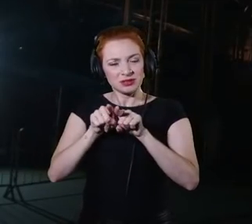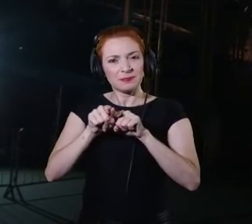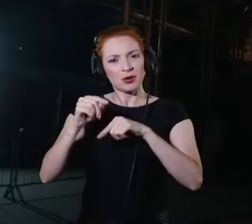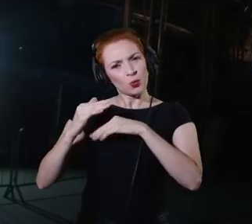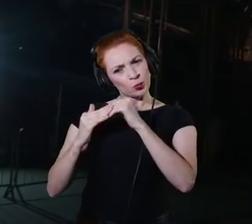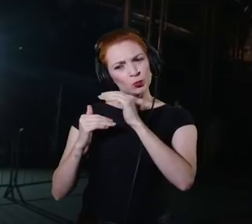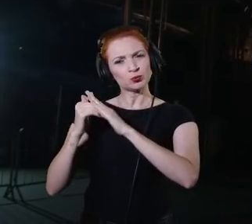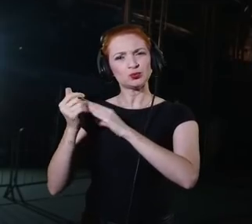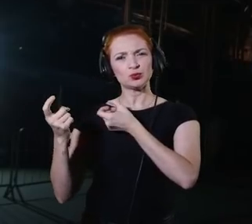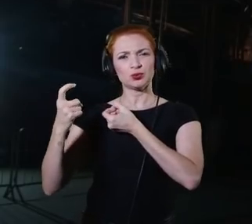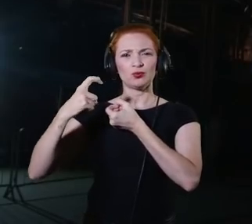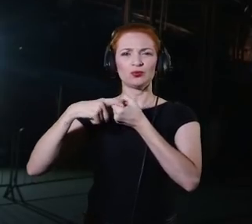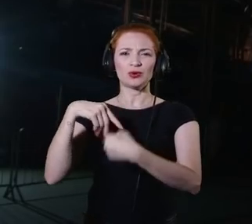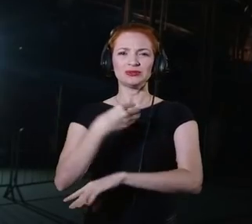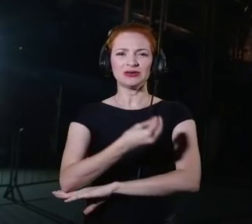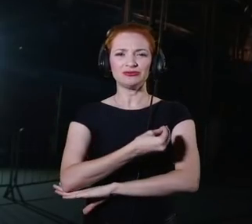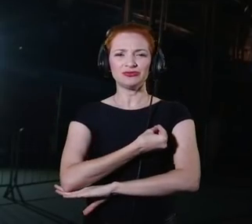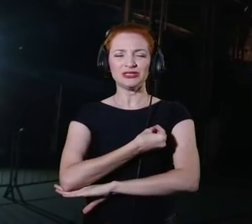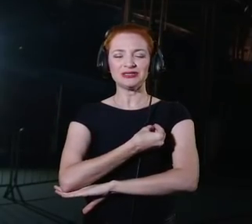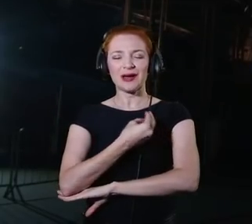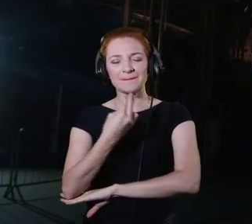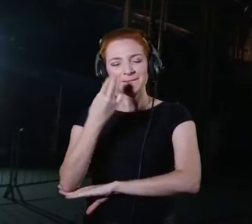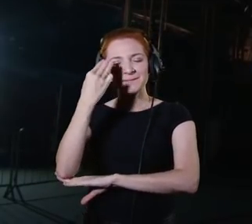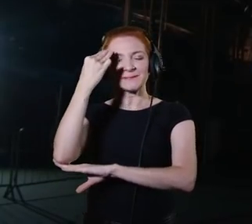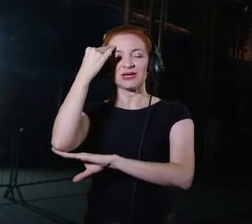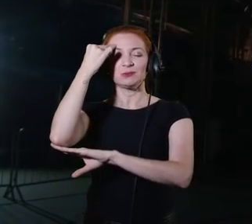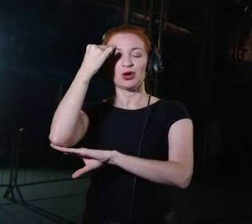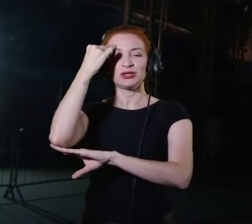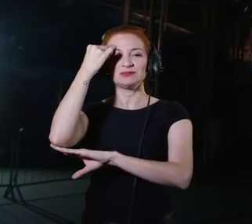vida, guardando a sua memória.